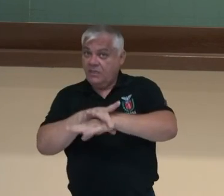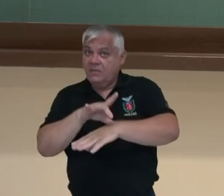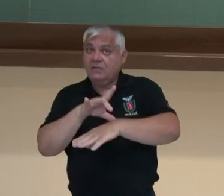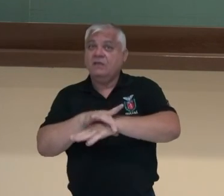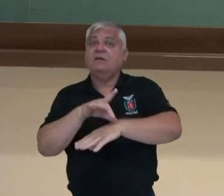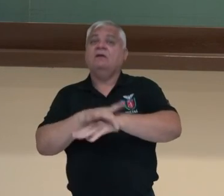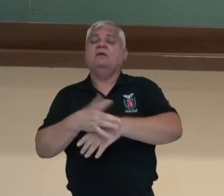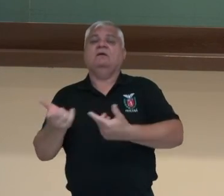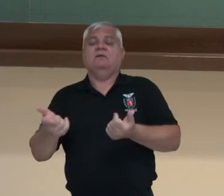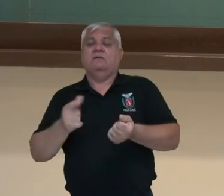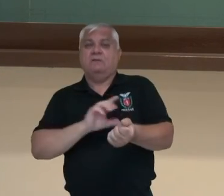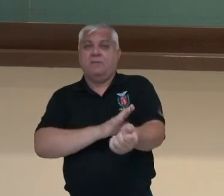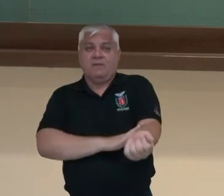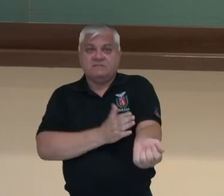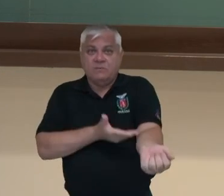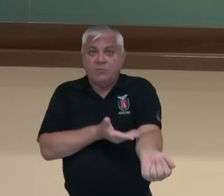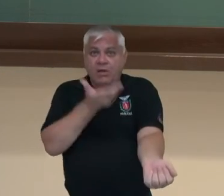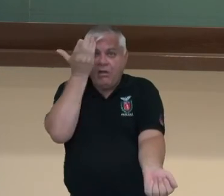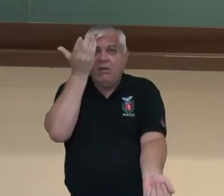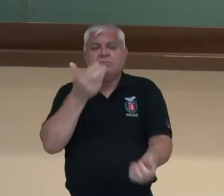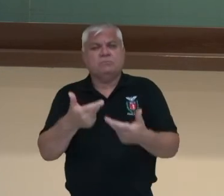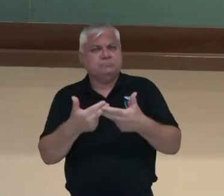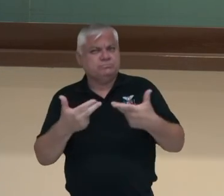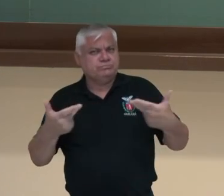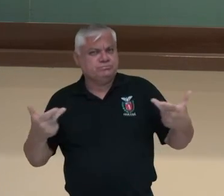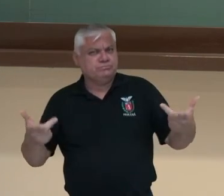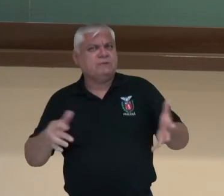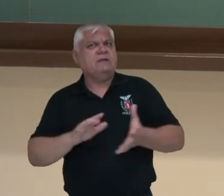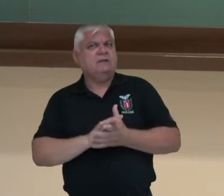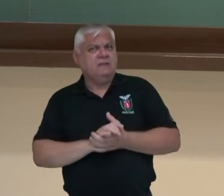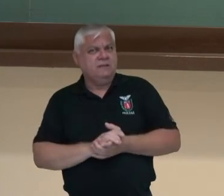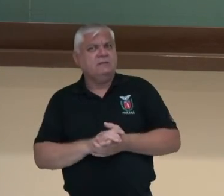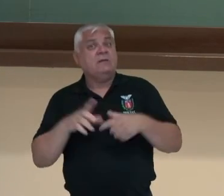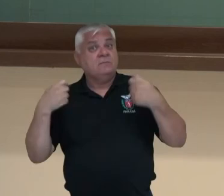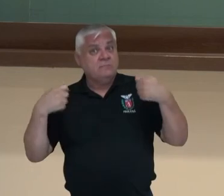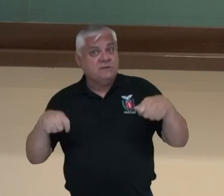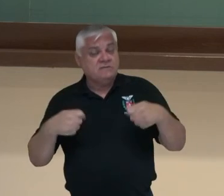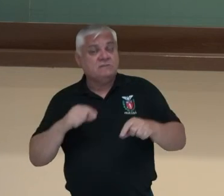de articulação. Então é isso. Então a gente tem que fazer